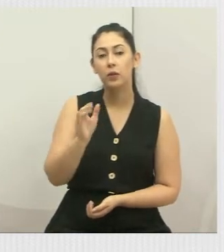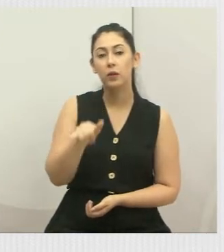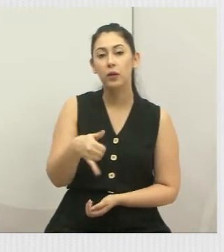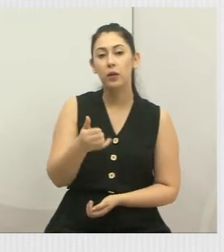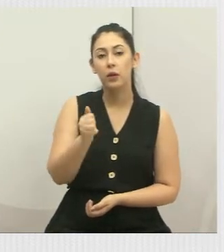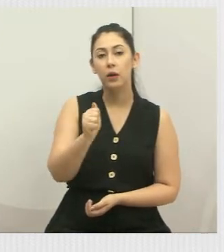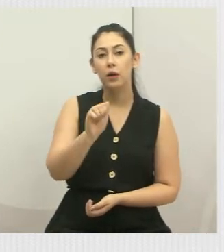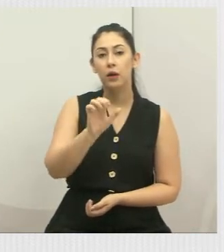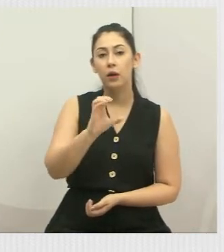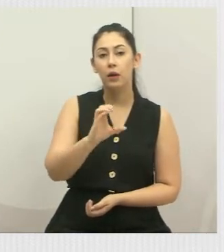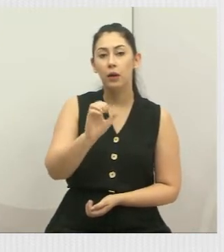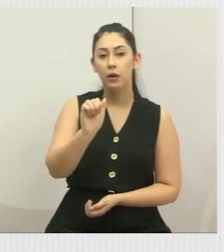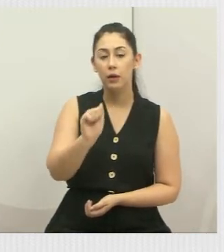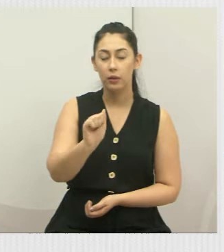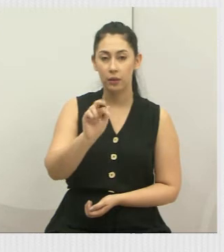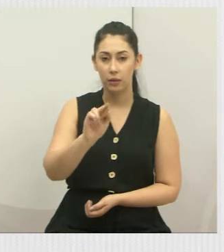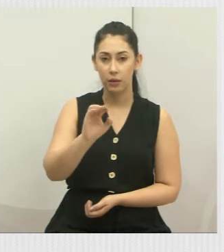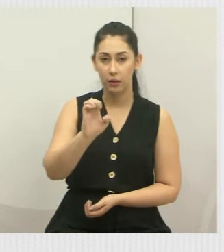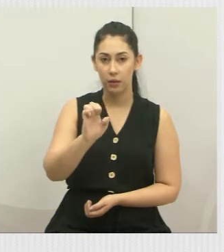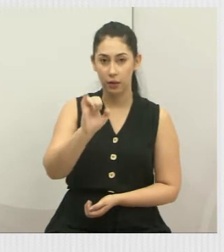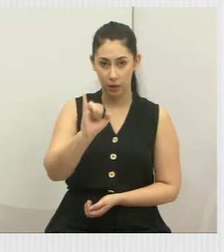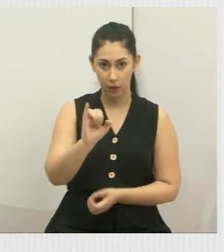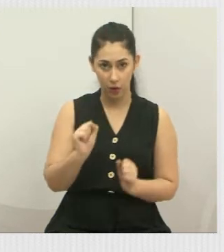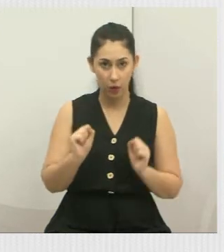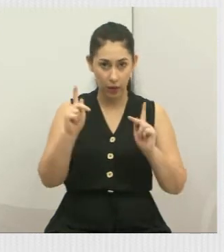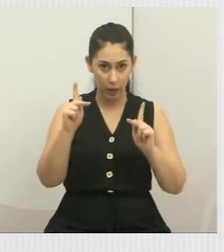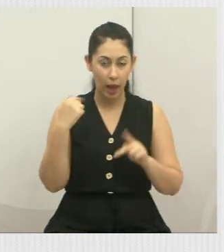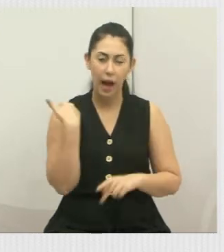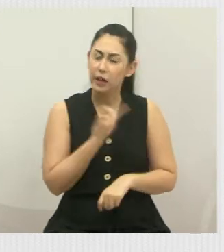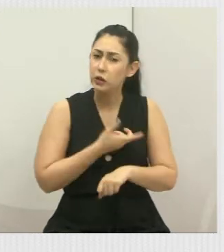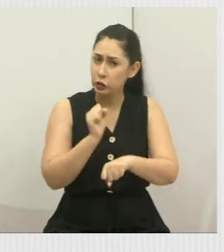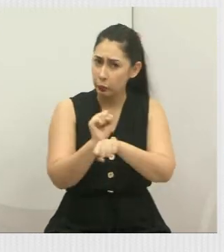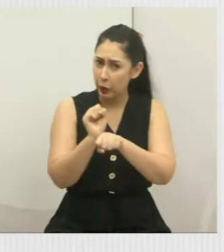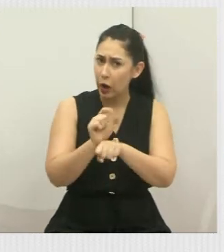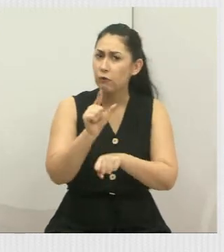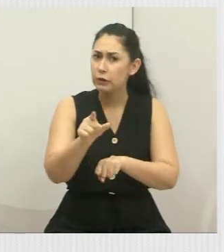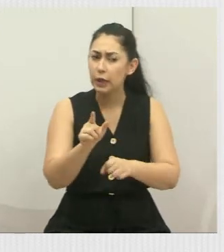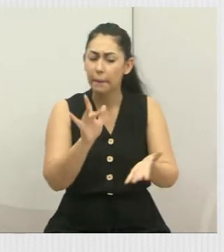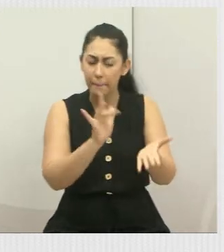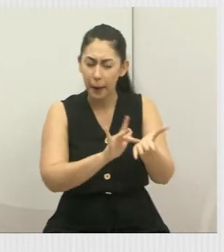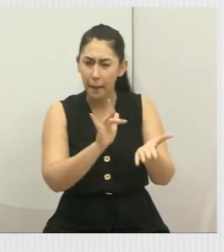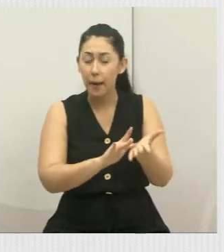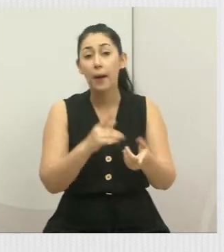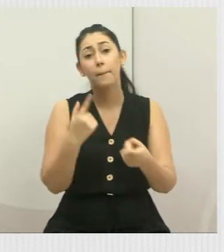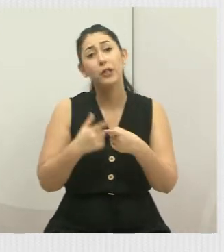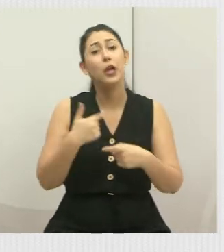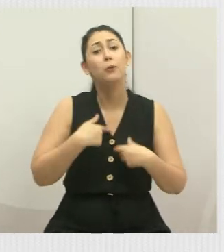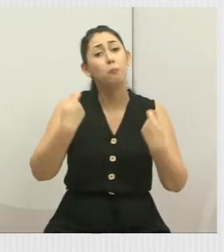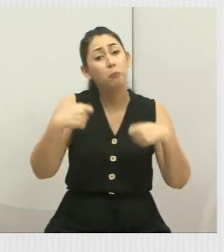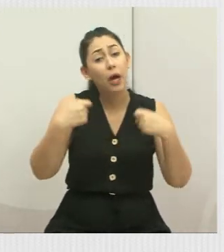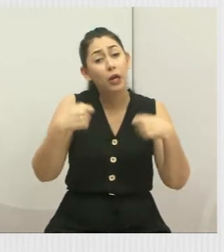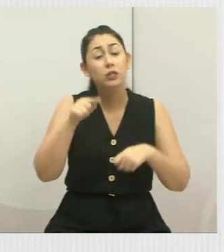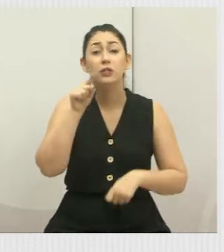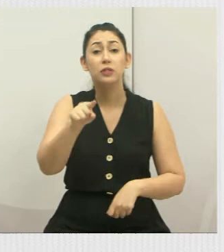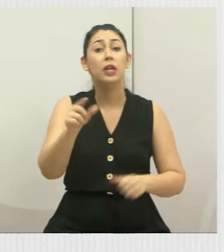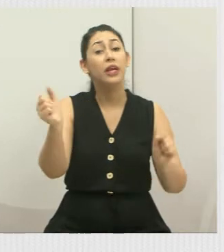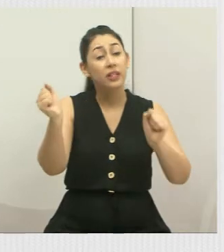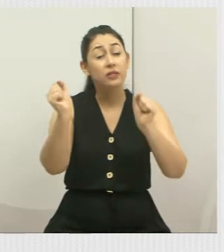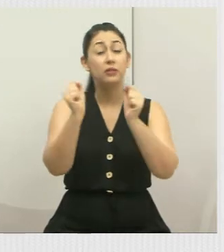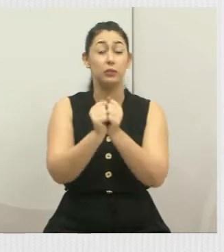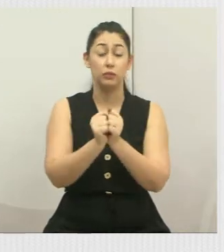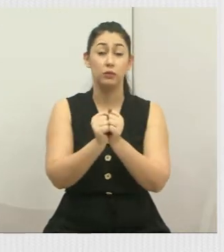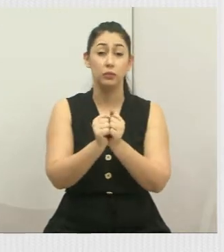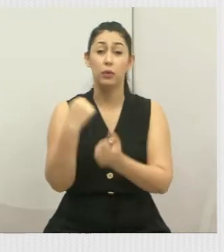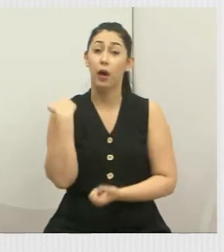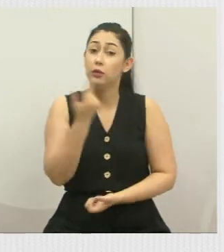junto. Tá ok? Nós vamos dar alguns segundos para você acessar isso, porque eu preciso muito, muito que você tenha isso em tela para que a gente possa